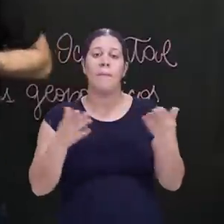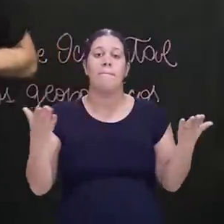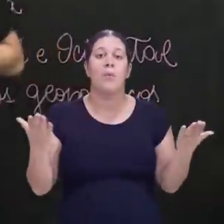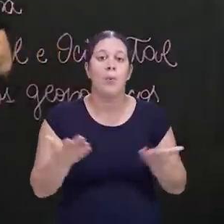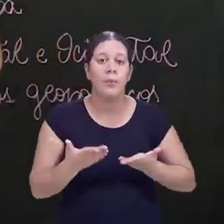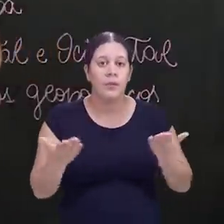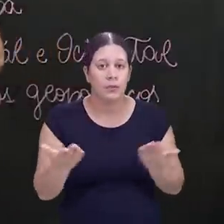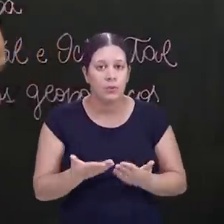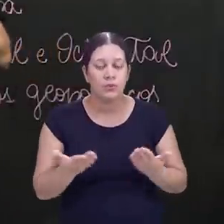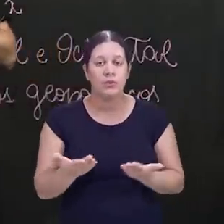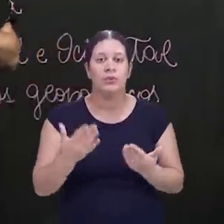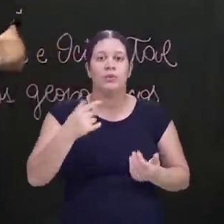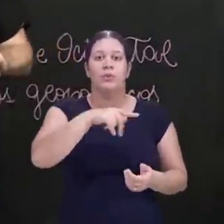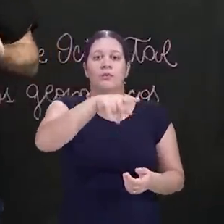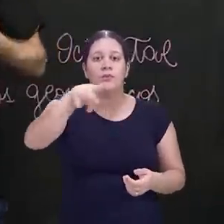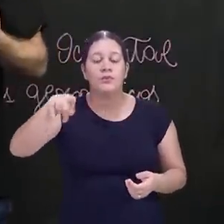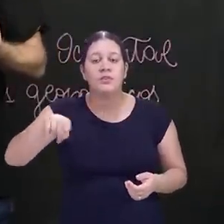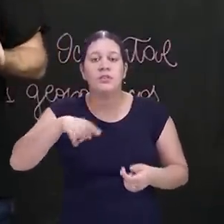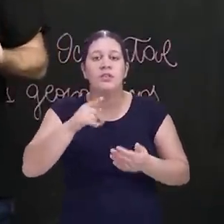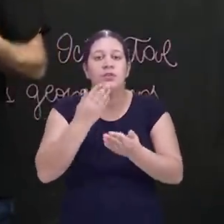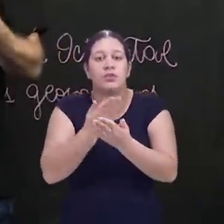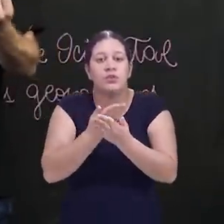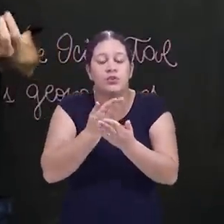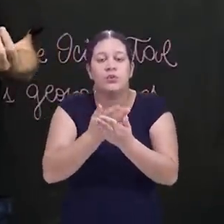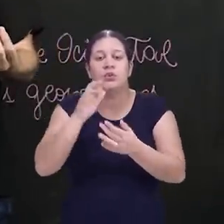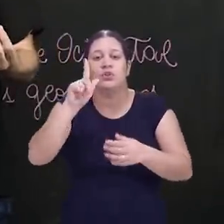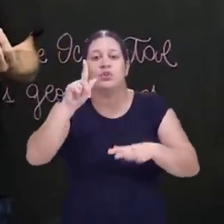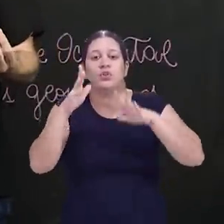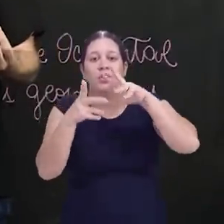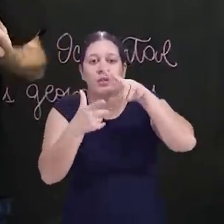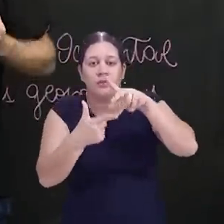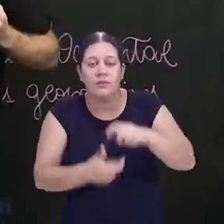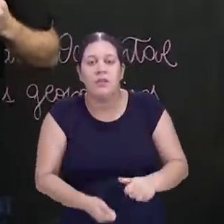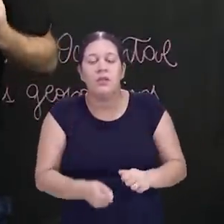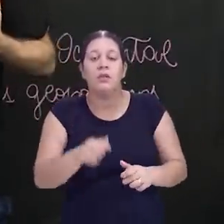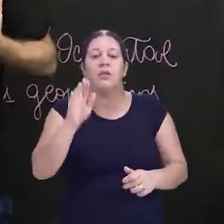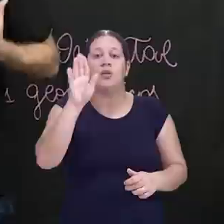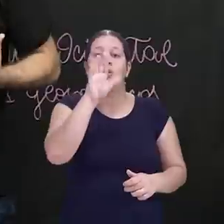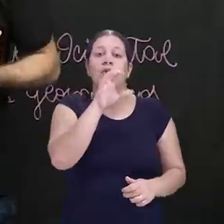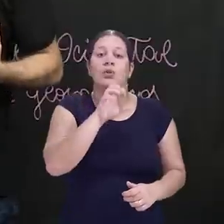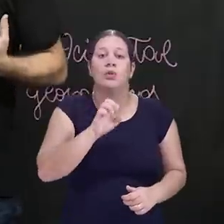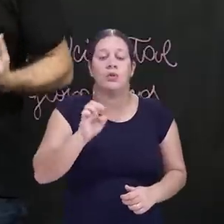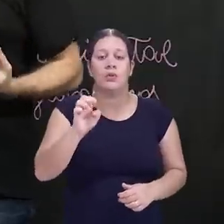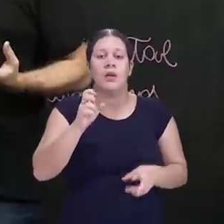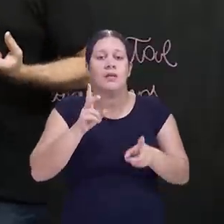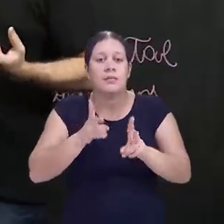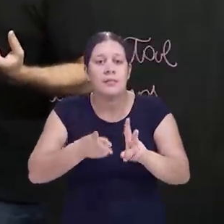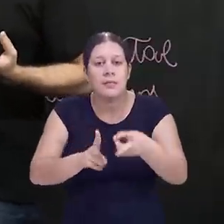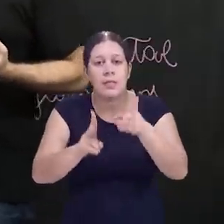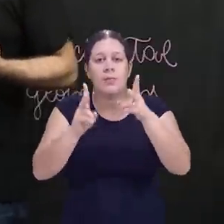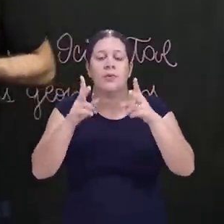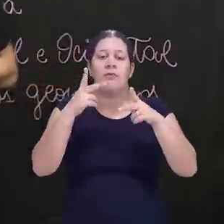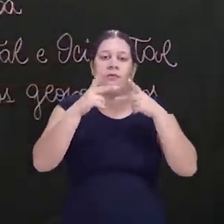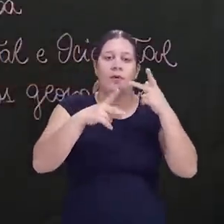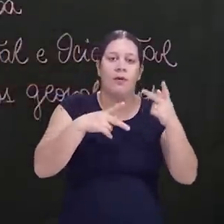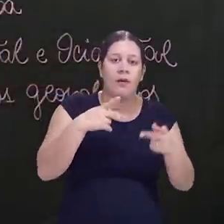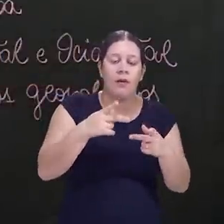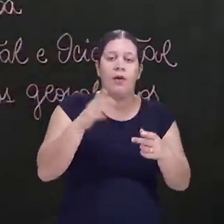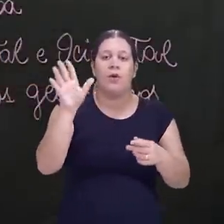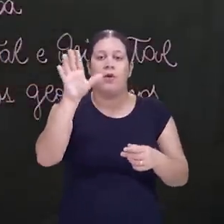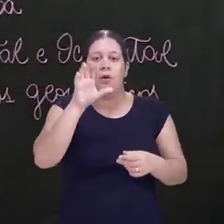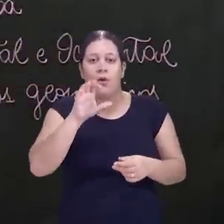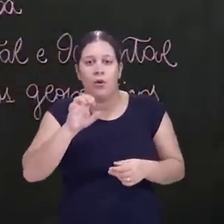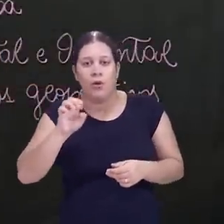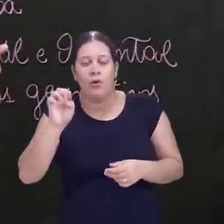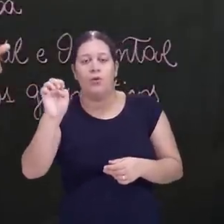momentos em que você for estudar a geografia da Europa, você vai ver sempre falar da Europa Ocidental